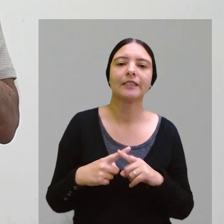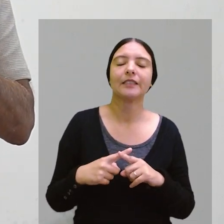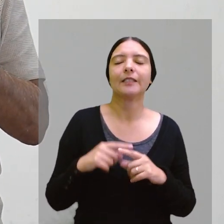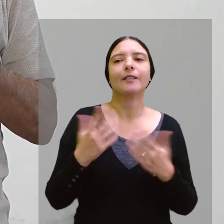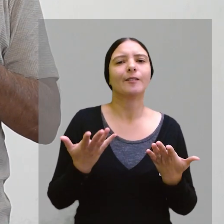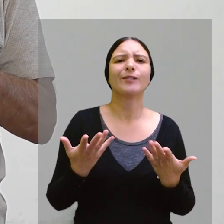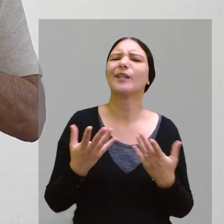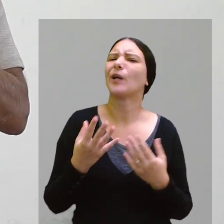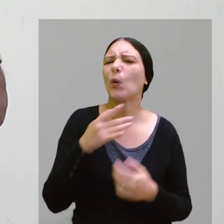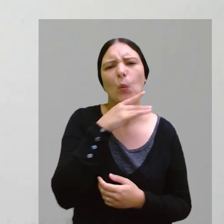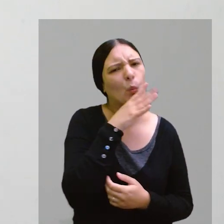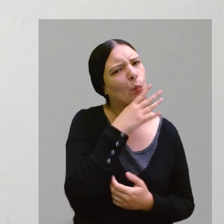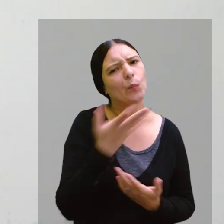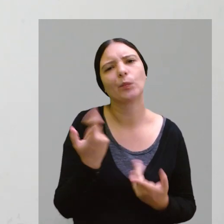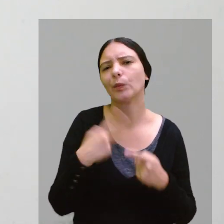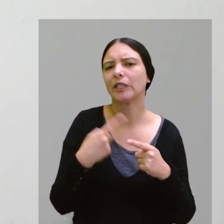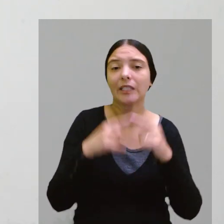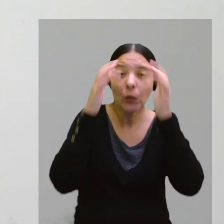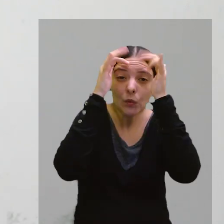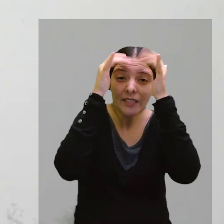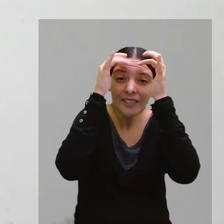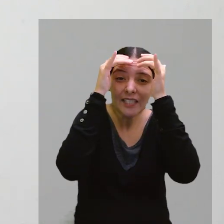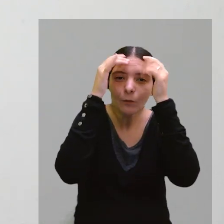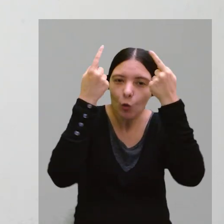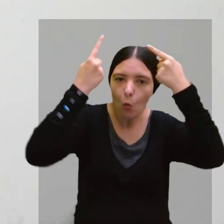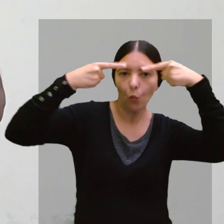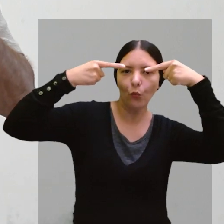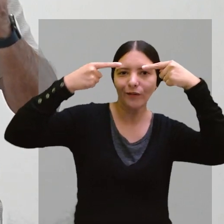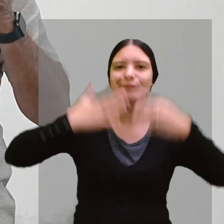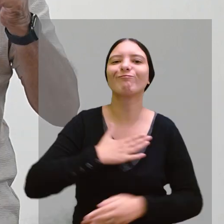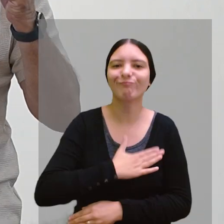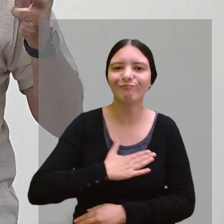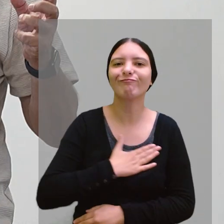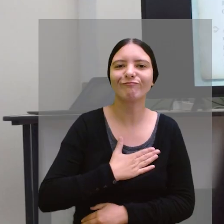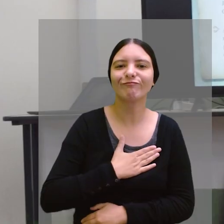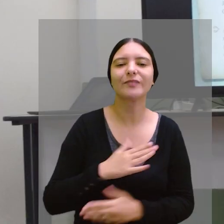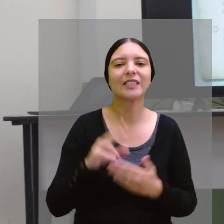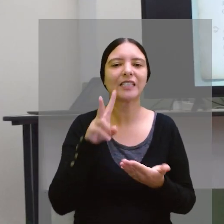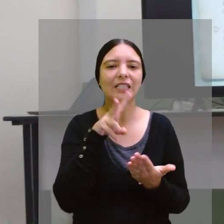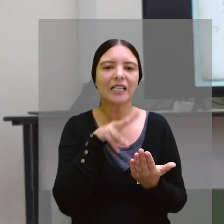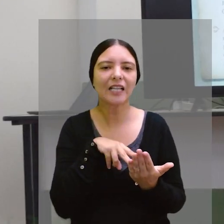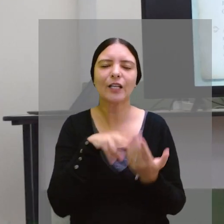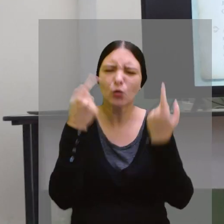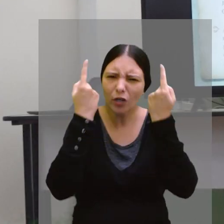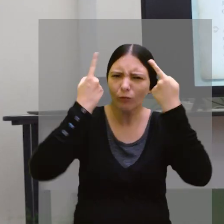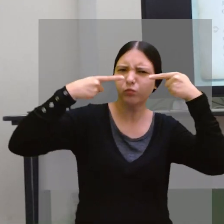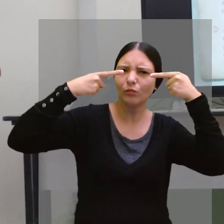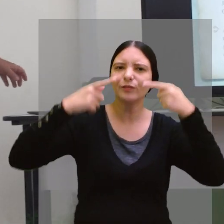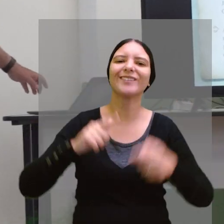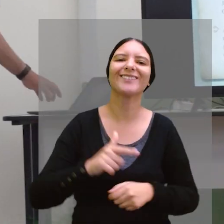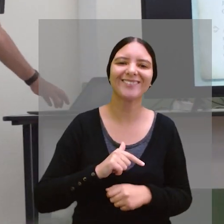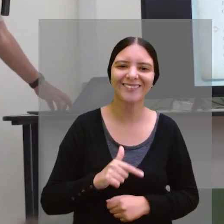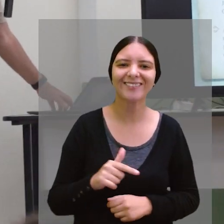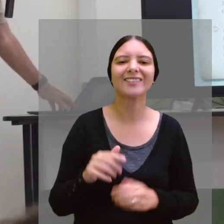extremamente prejudicial, porque o cérebro gosta de desafio. A leitura proporciona esse desafio para o